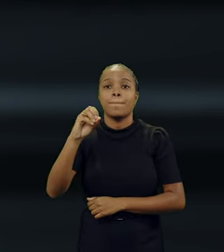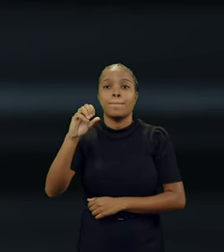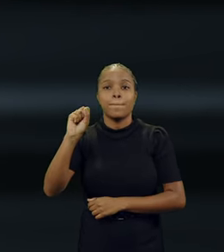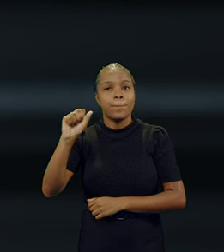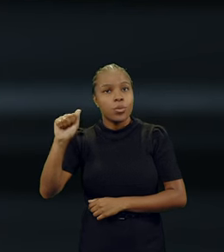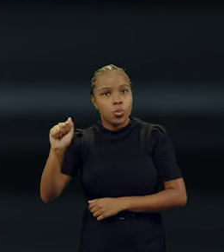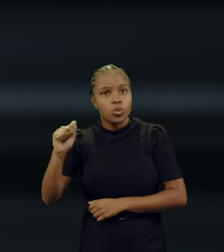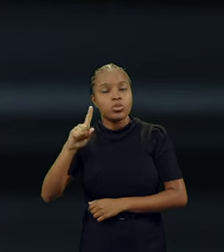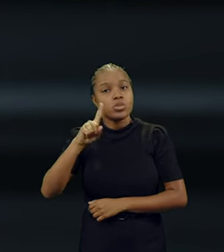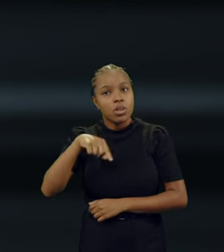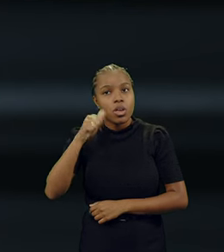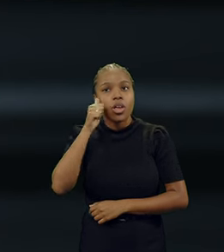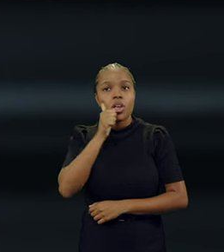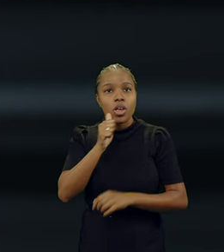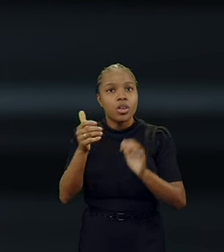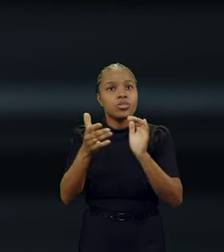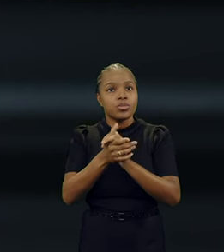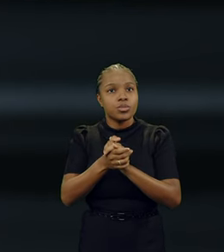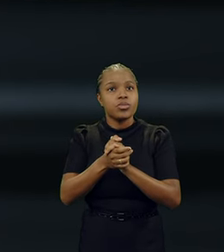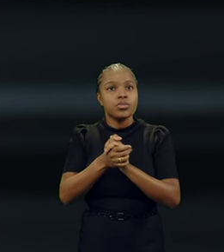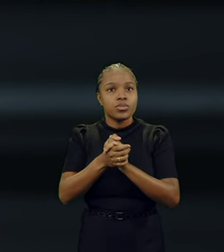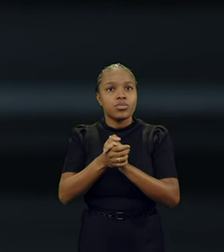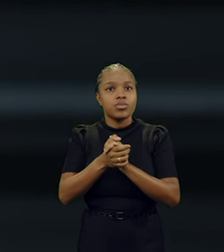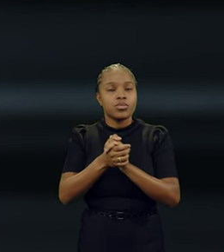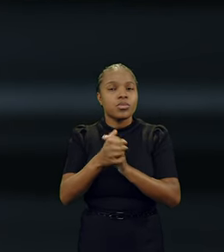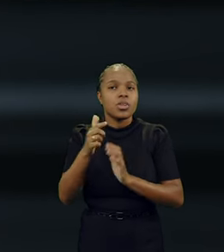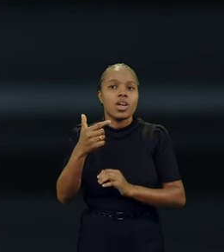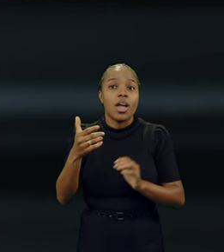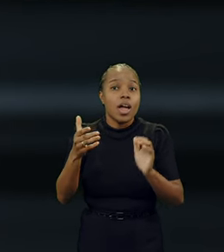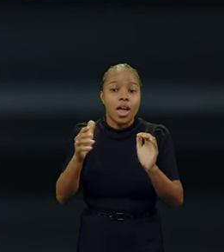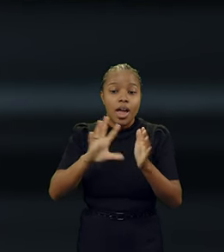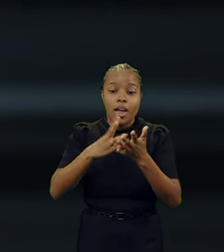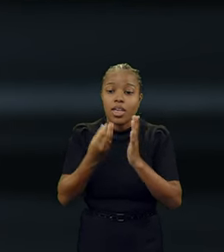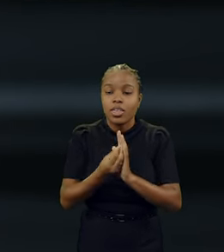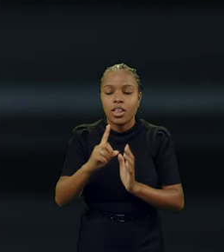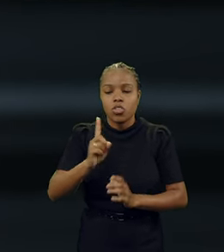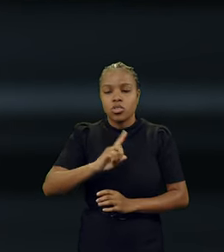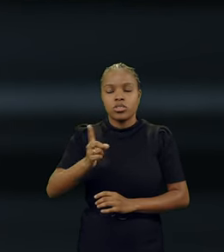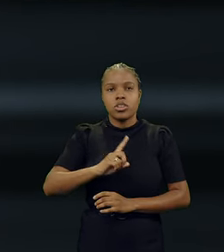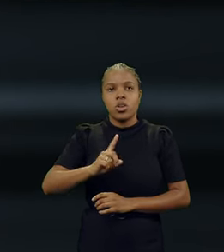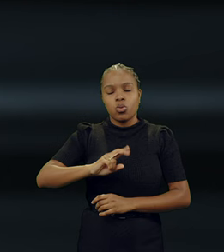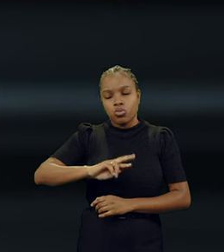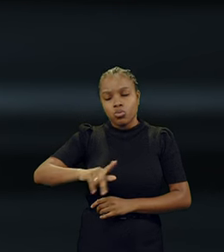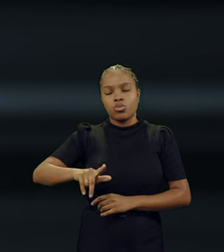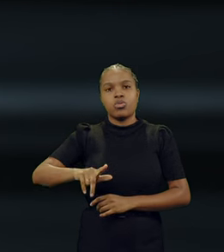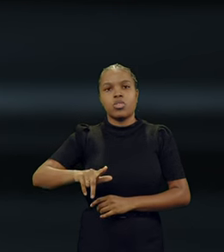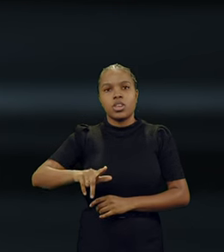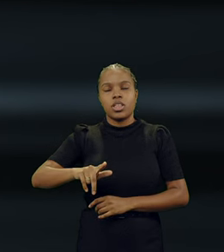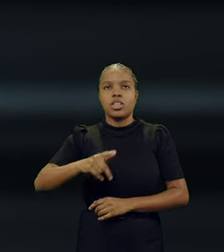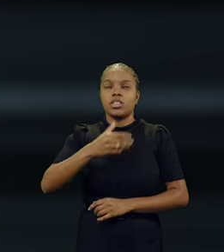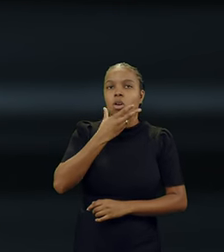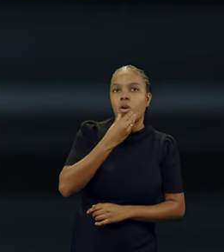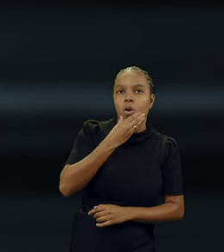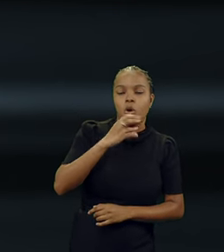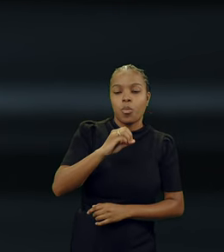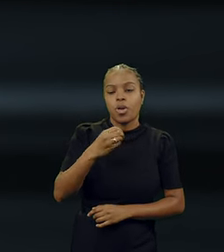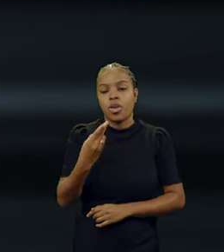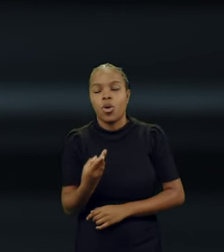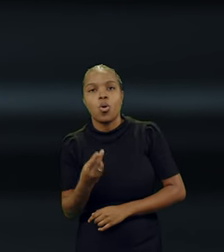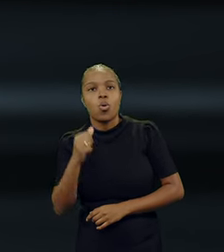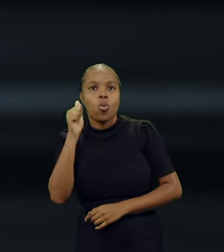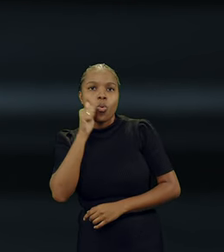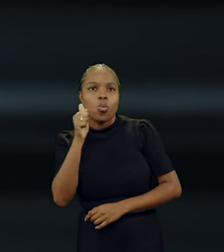A Igreja não vai ser essa de homem e mulher. Vai ser a Igreja.